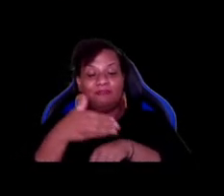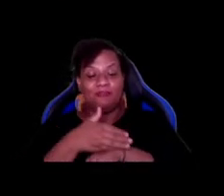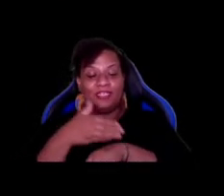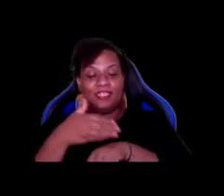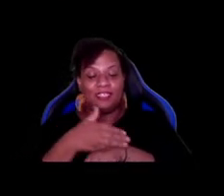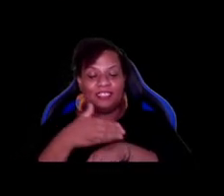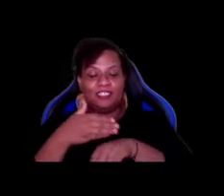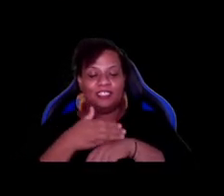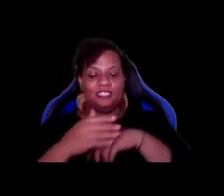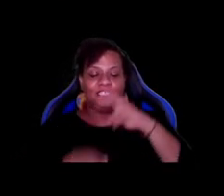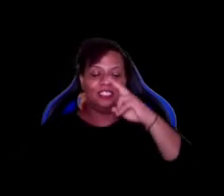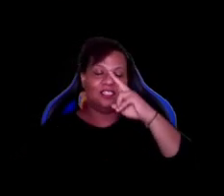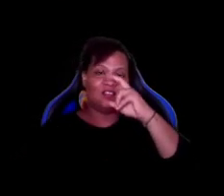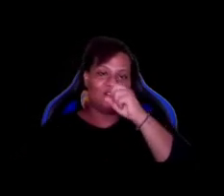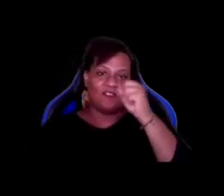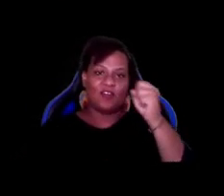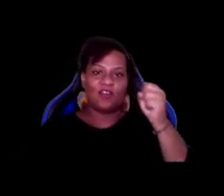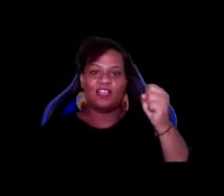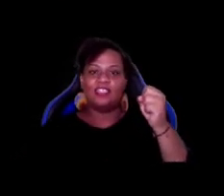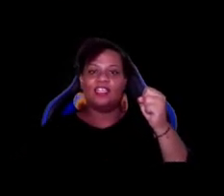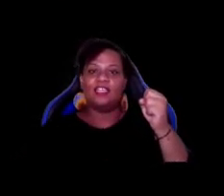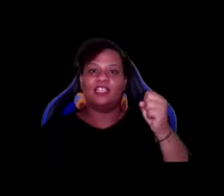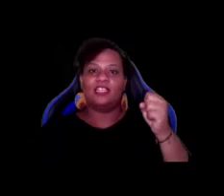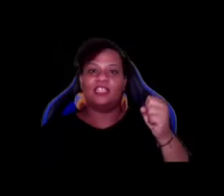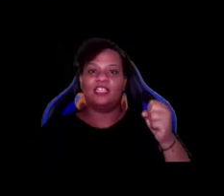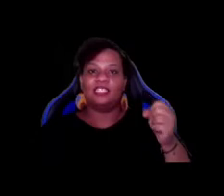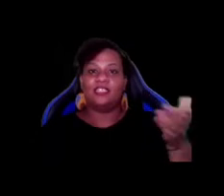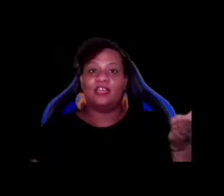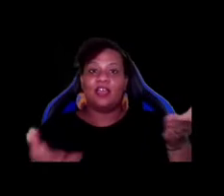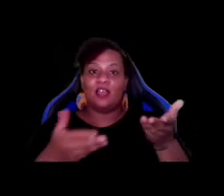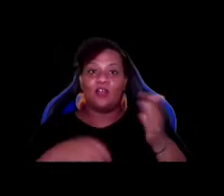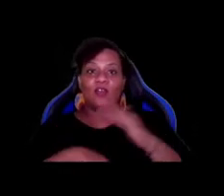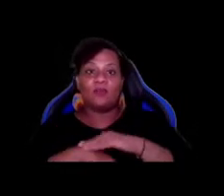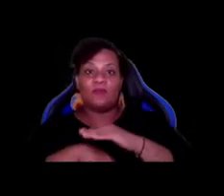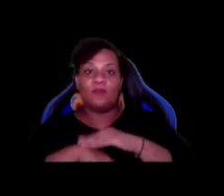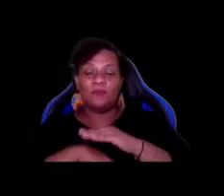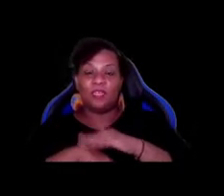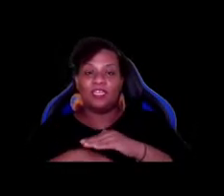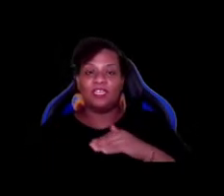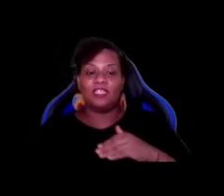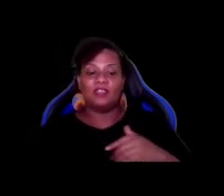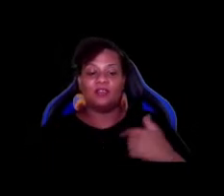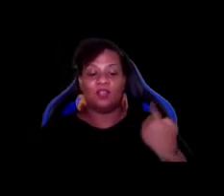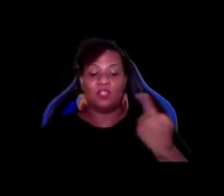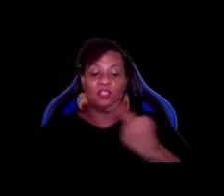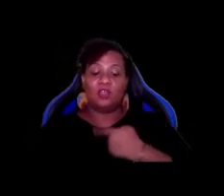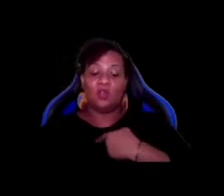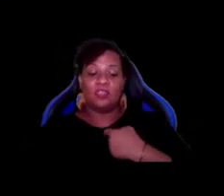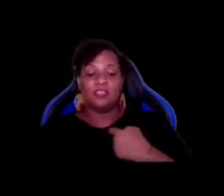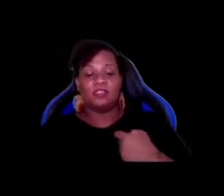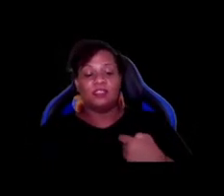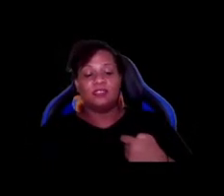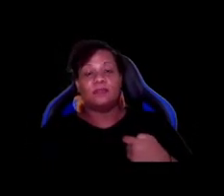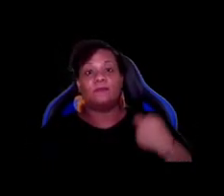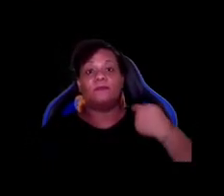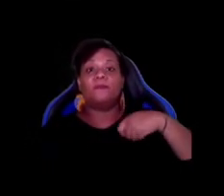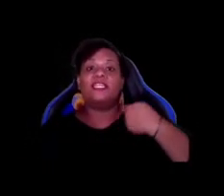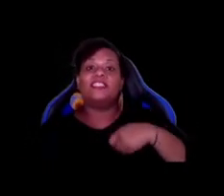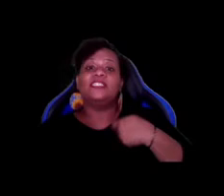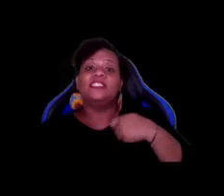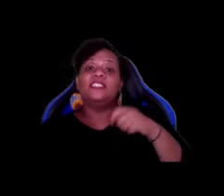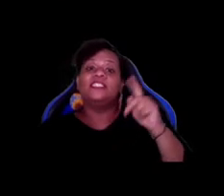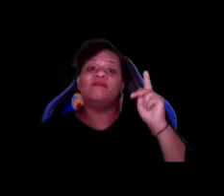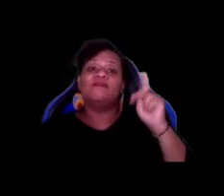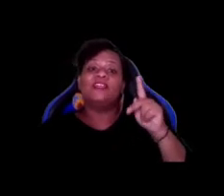o fortalecimento, né, para esse momento que nós estamos precisando